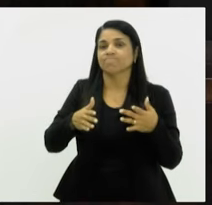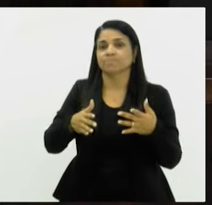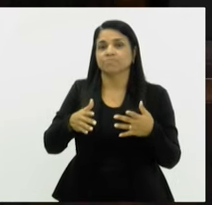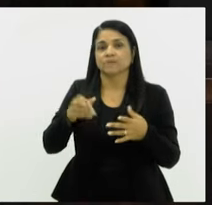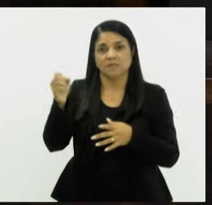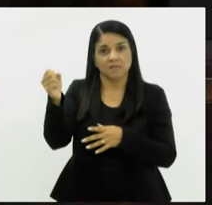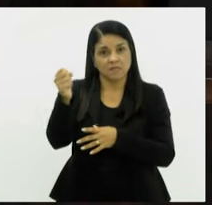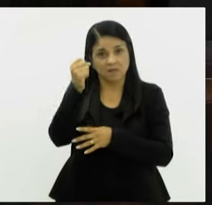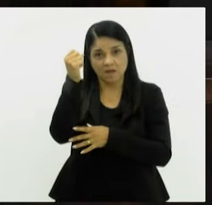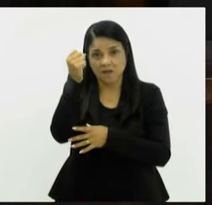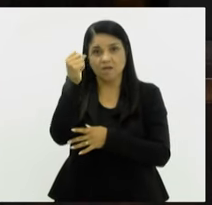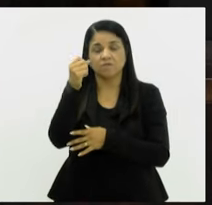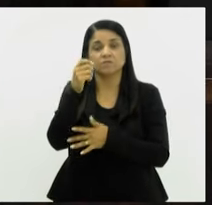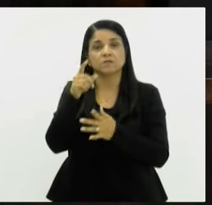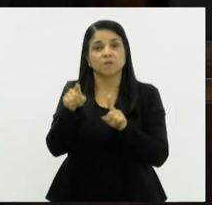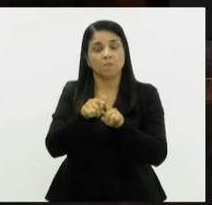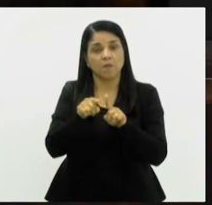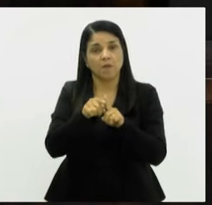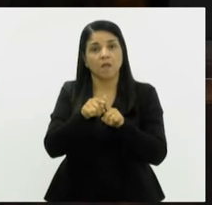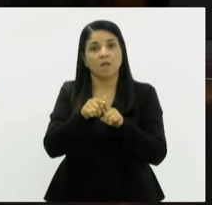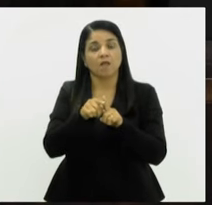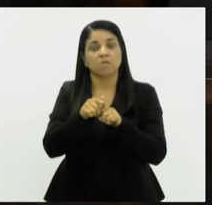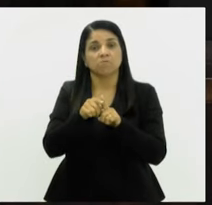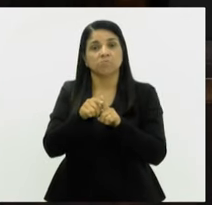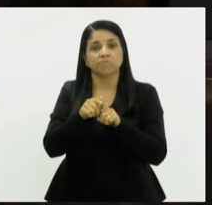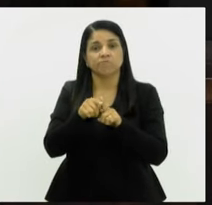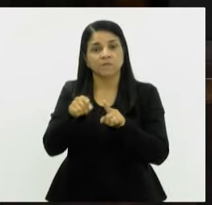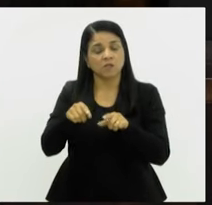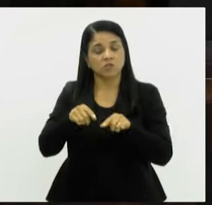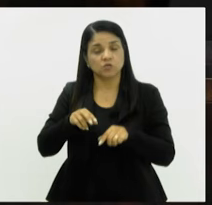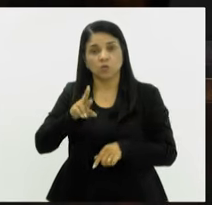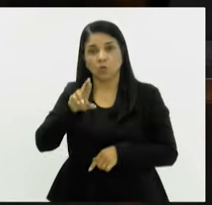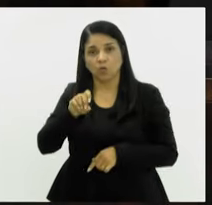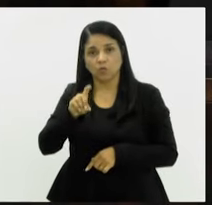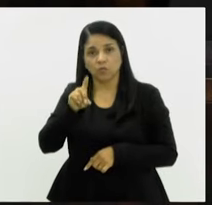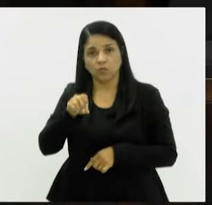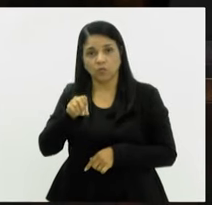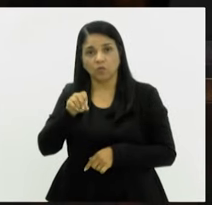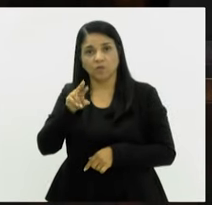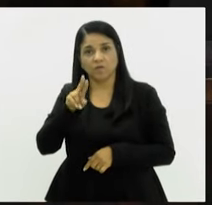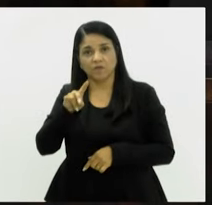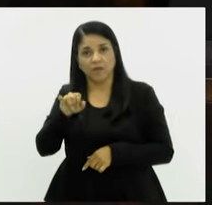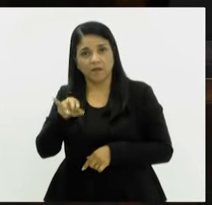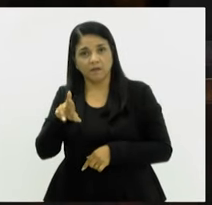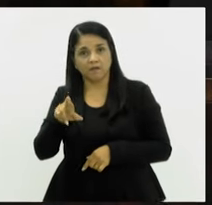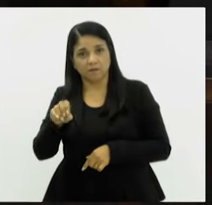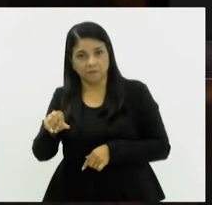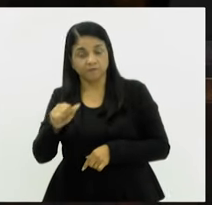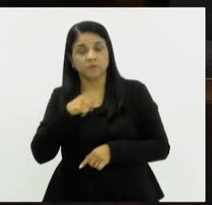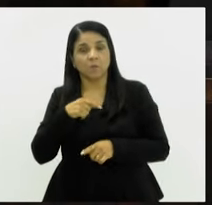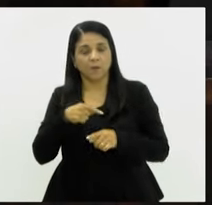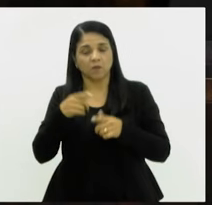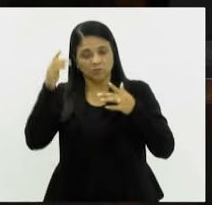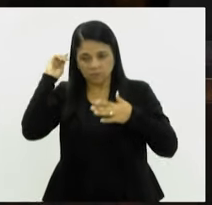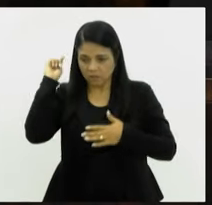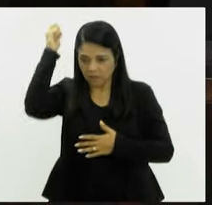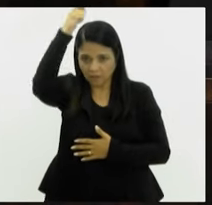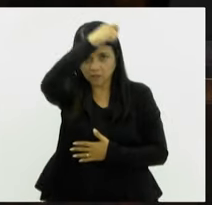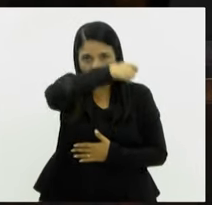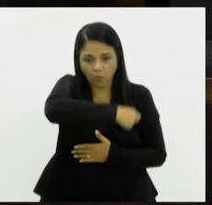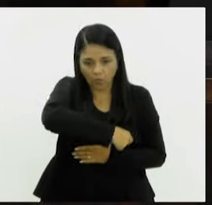gente também tenha um respaldo nas rodoviárias do estado do Rio de Janeiro, também com detectores de metal. Não dá para a gente